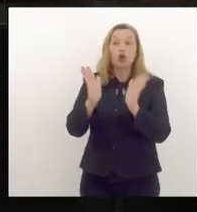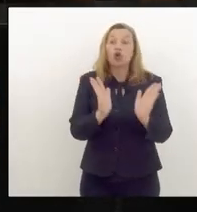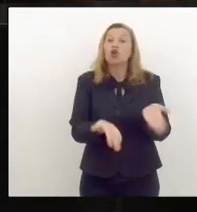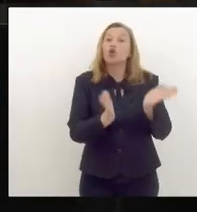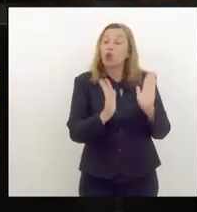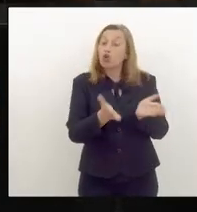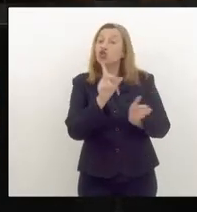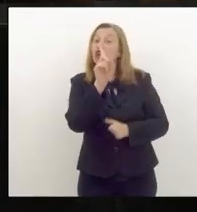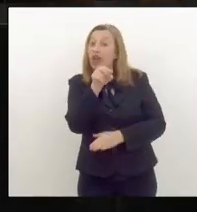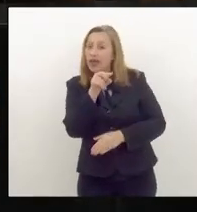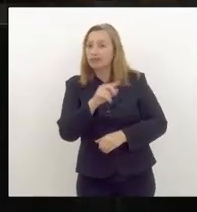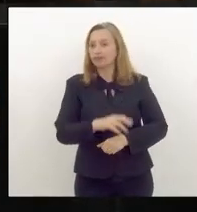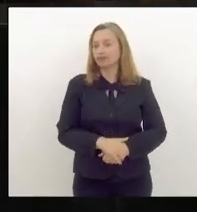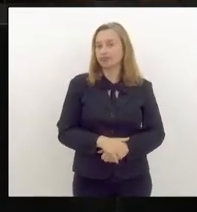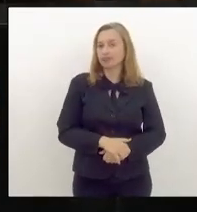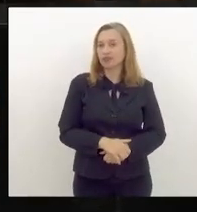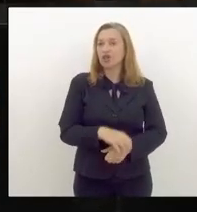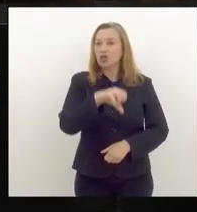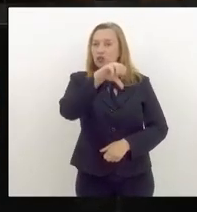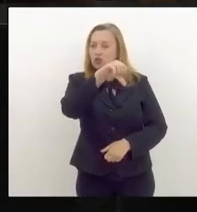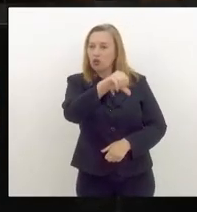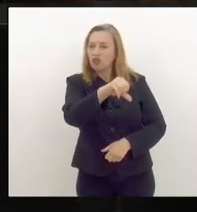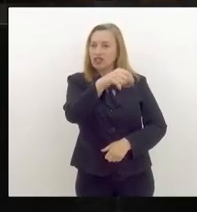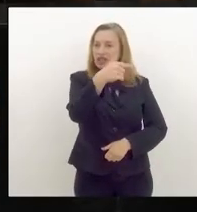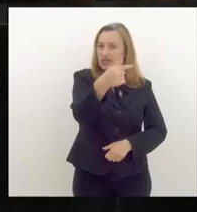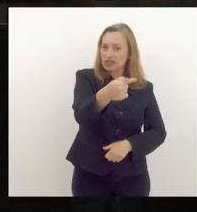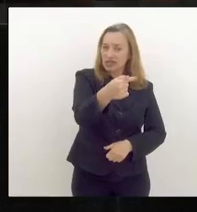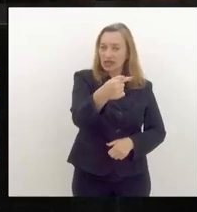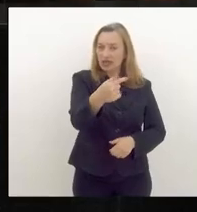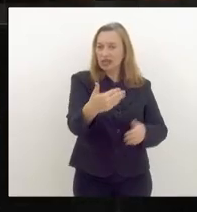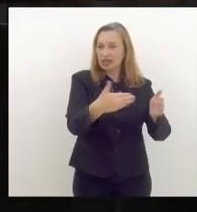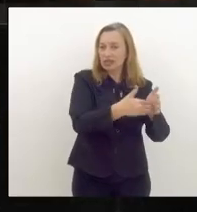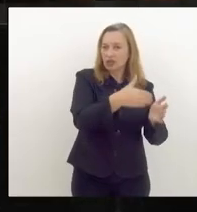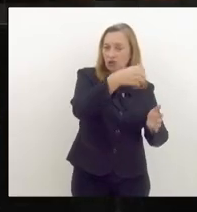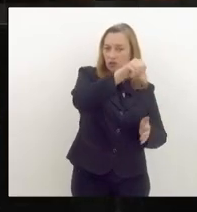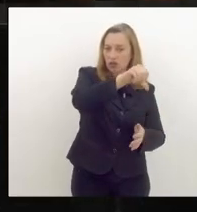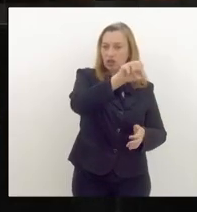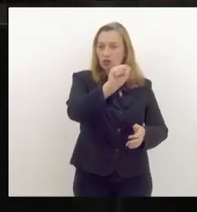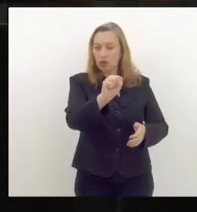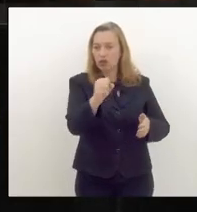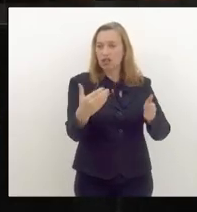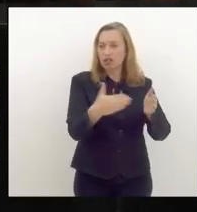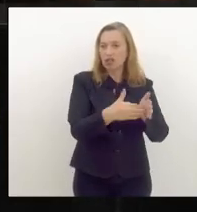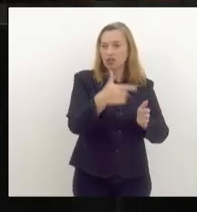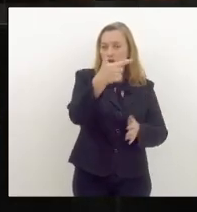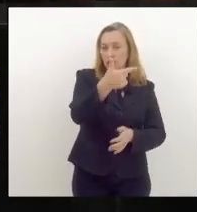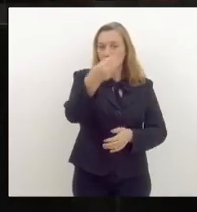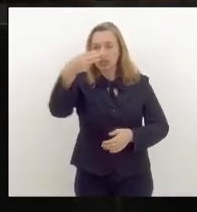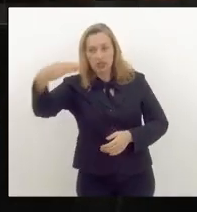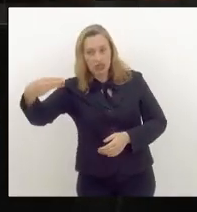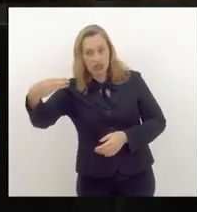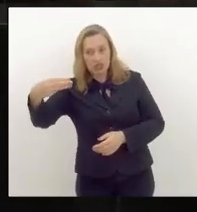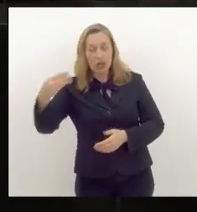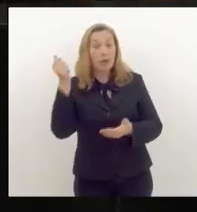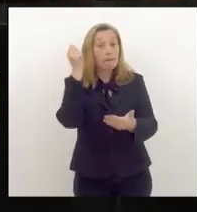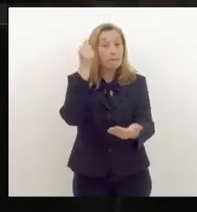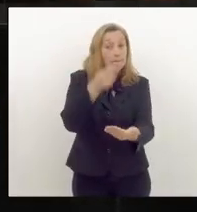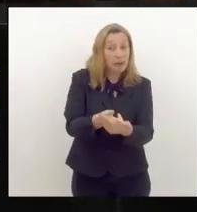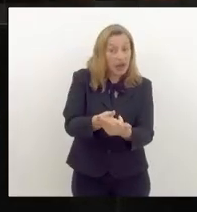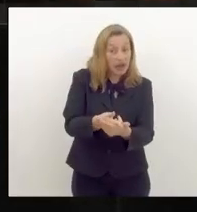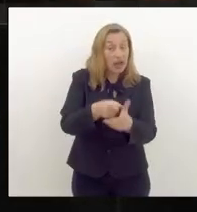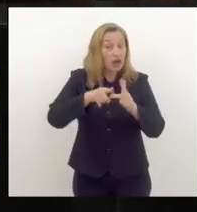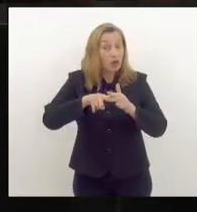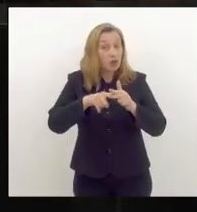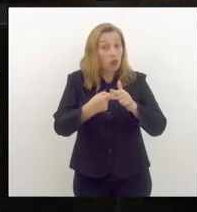hoje o critério é de 97 98 até 2013 se paga